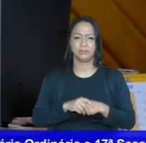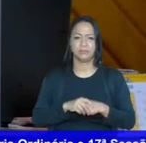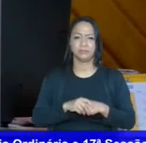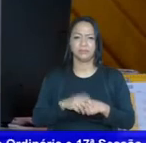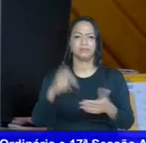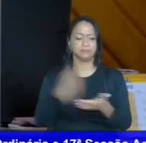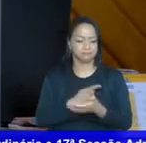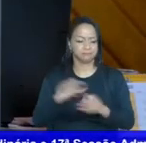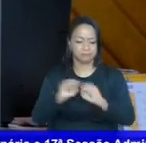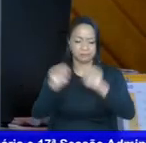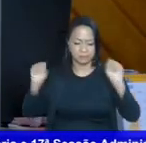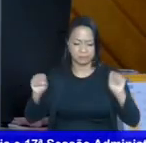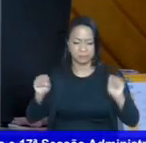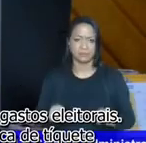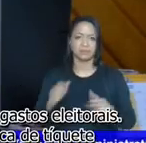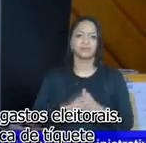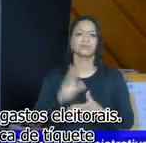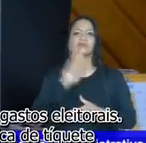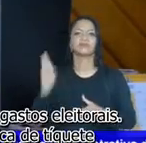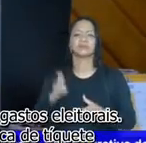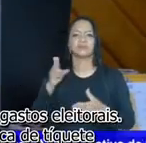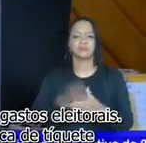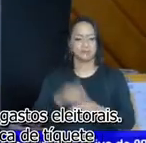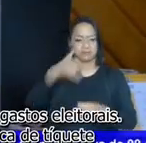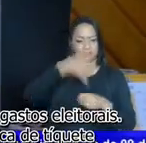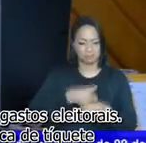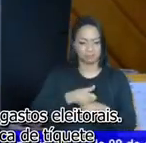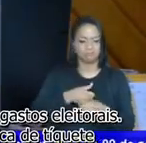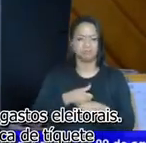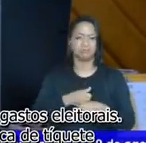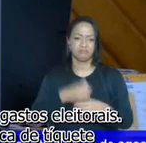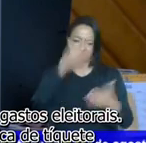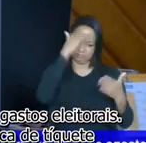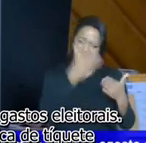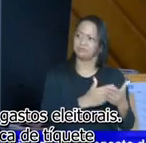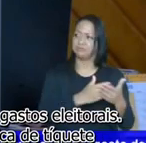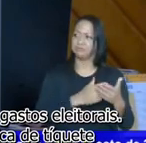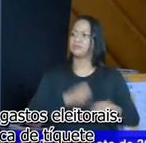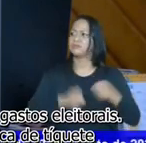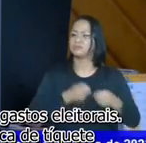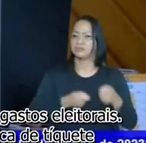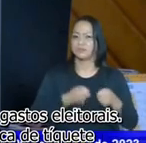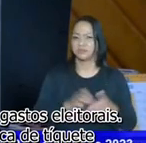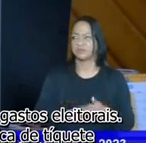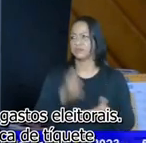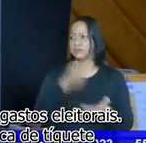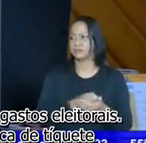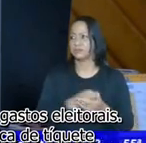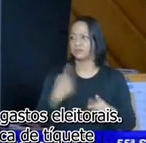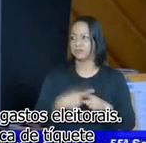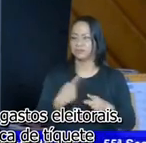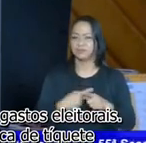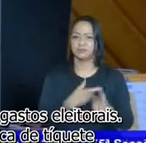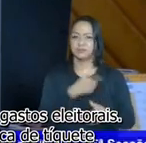Ocorre que tal sistemática de aquisição de combustível é incompatível com a transparência e controle necessários para gastos eleitorais. Isso porque